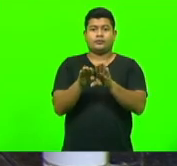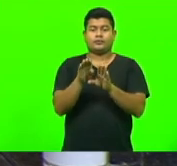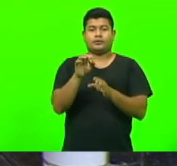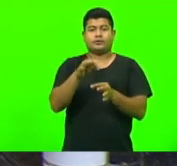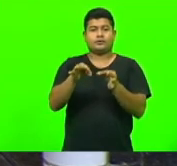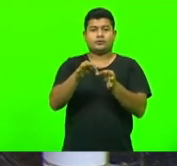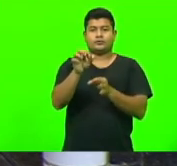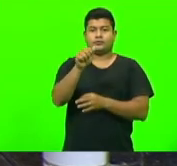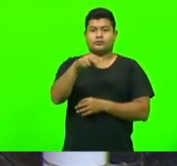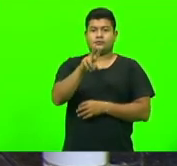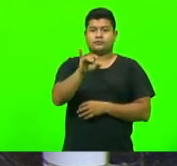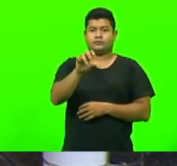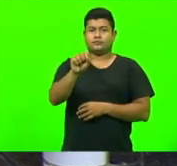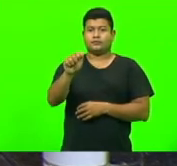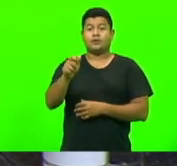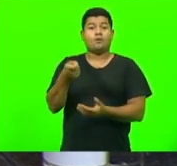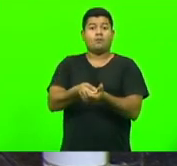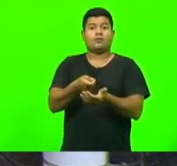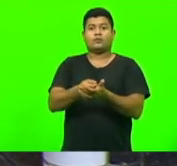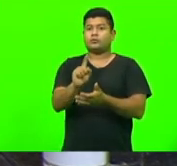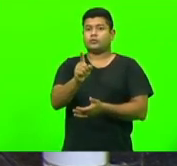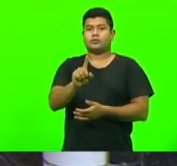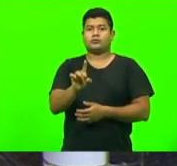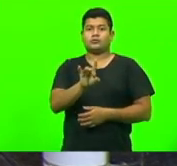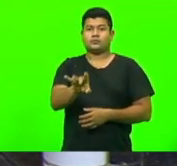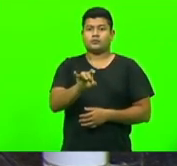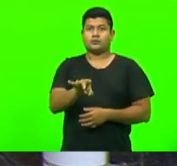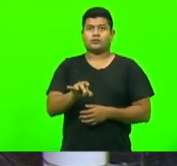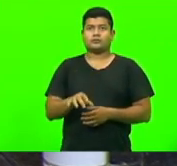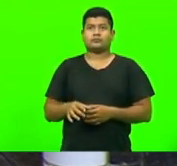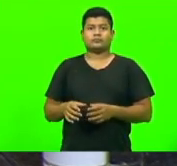em obrigatoriedade, estou falando aqui em